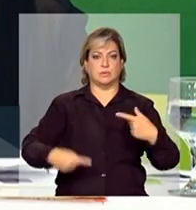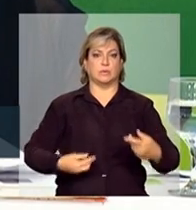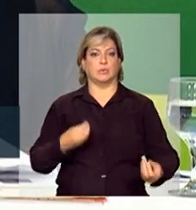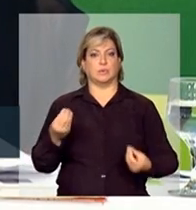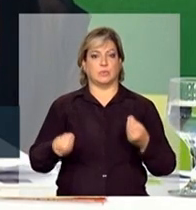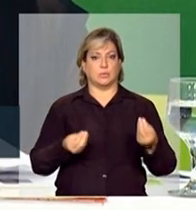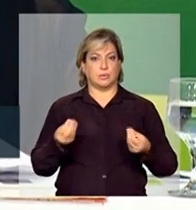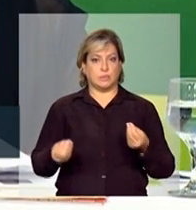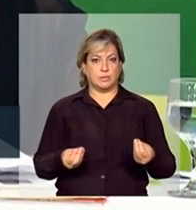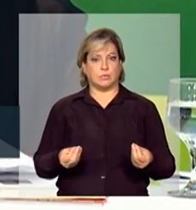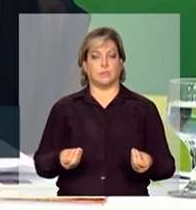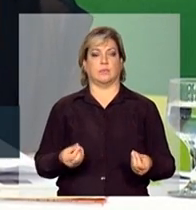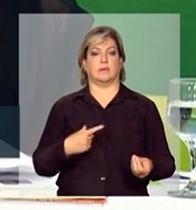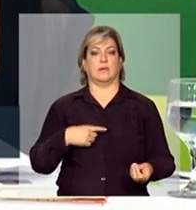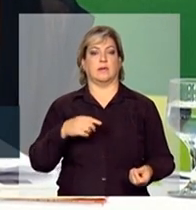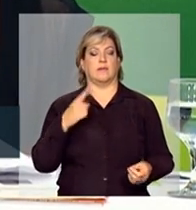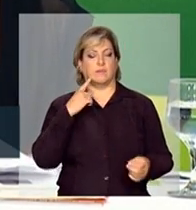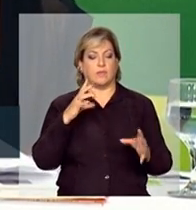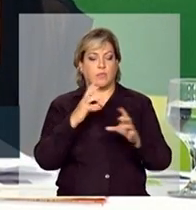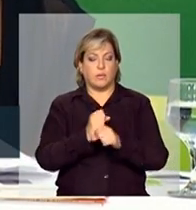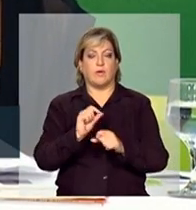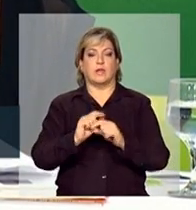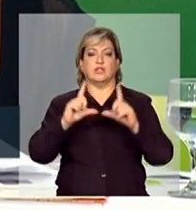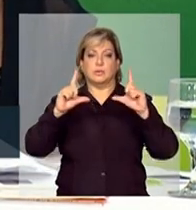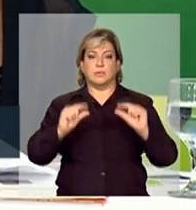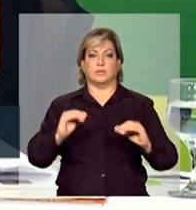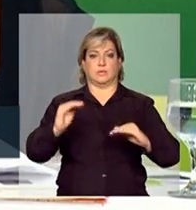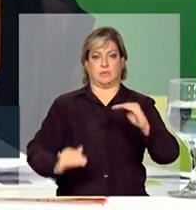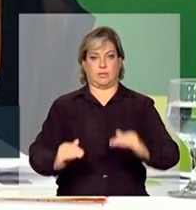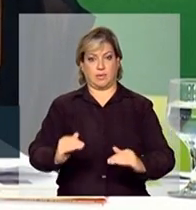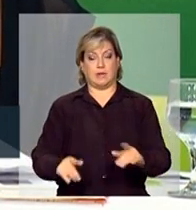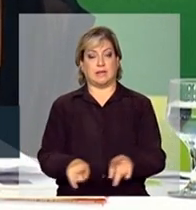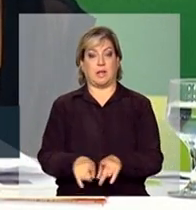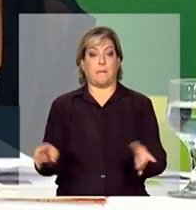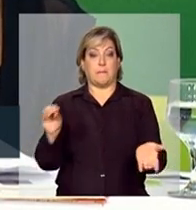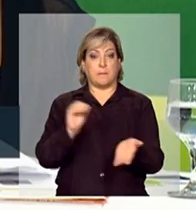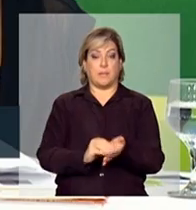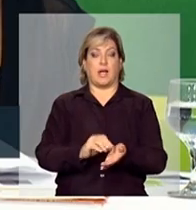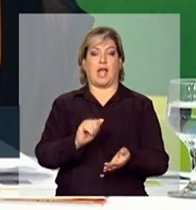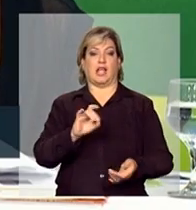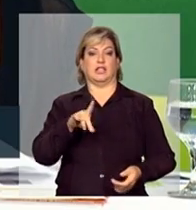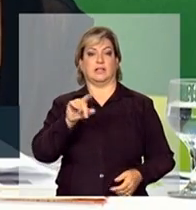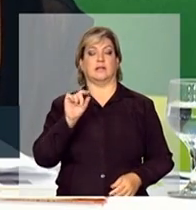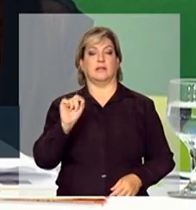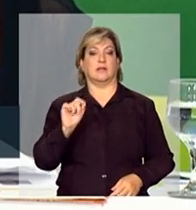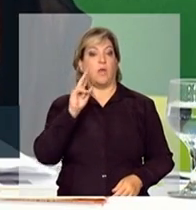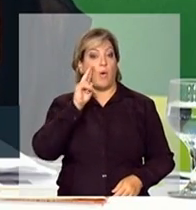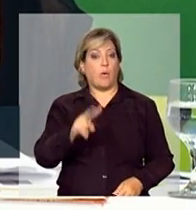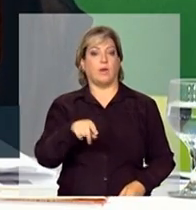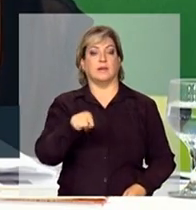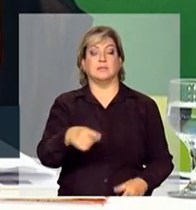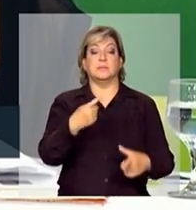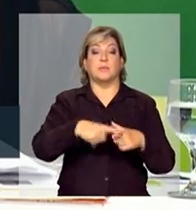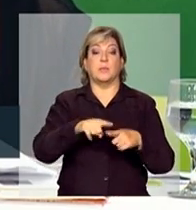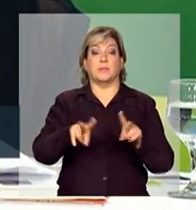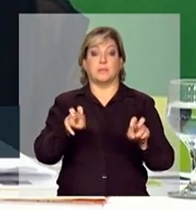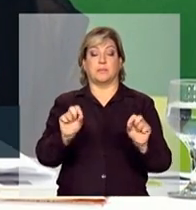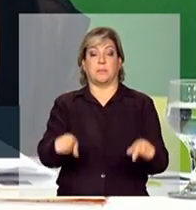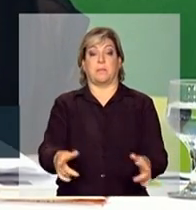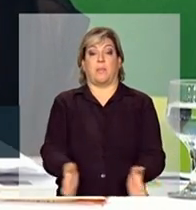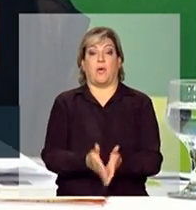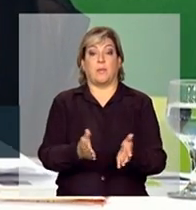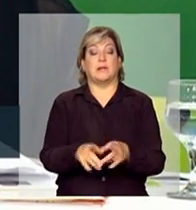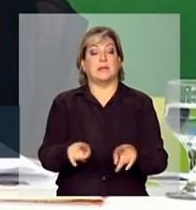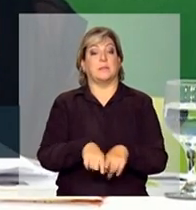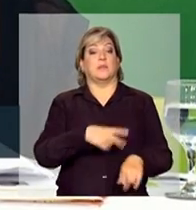diferenciado paraa medição de redução da desigualdade incorporando uma agenda de eh olhar a questão da pobreza e olhar a questão da